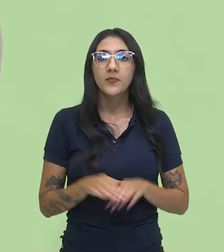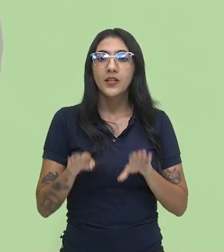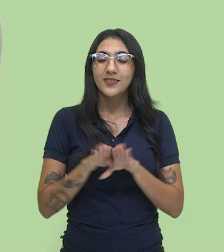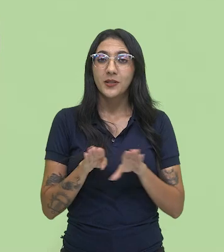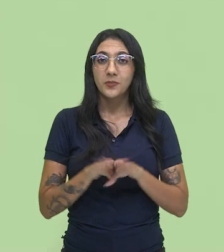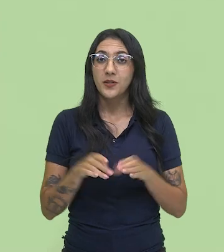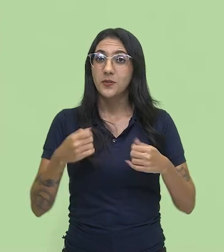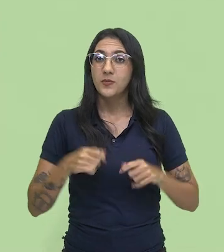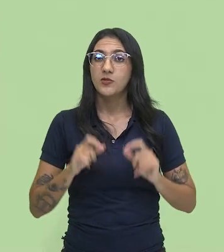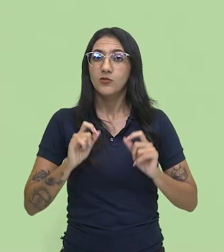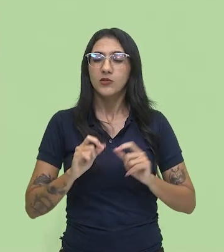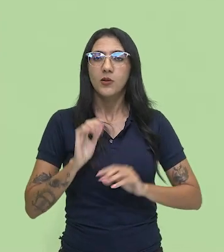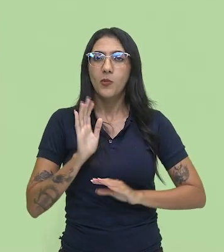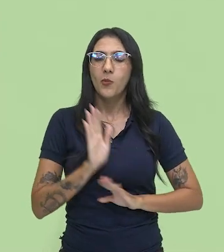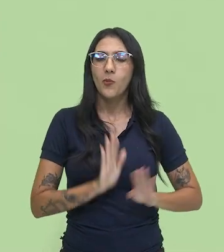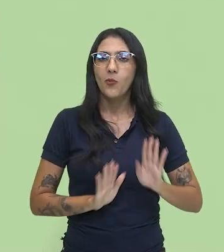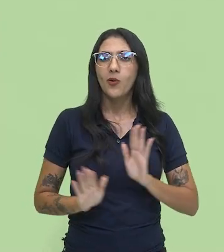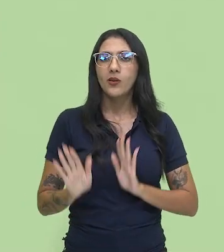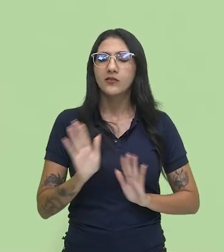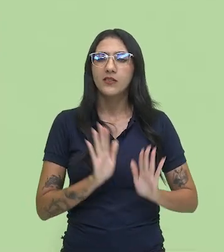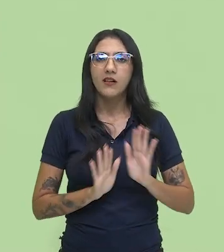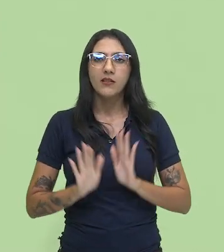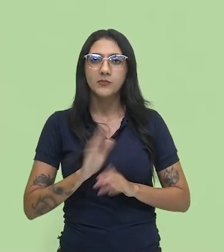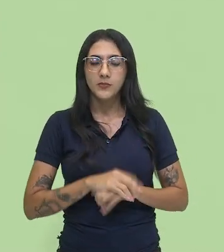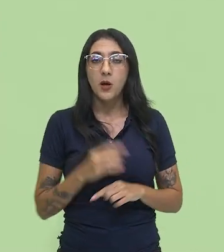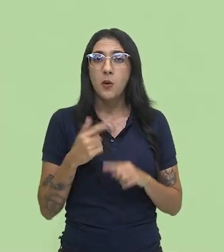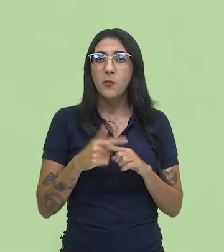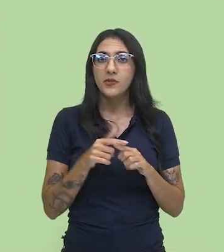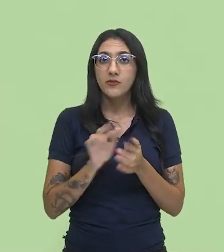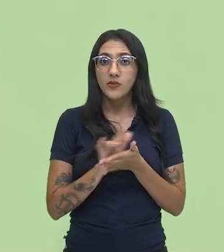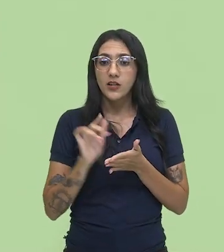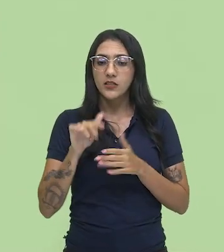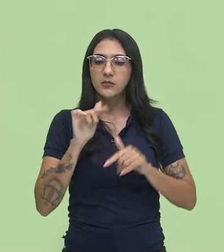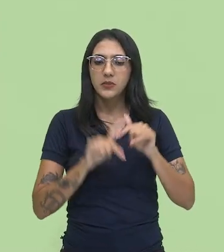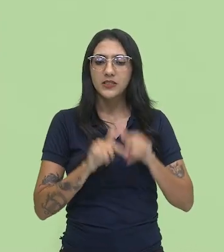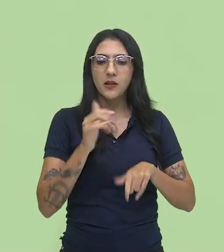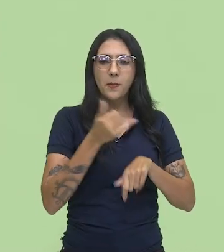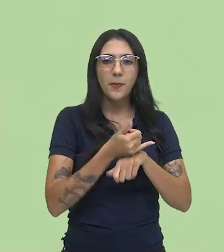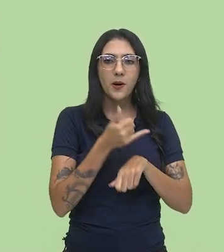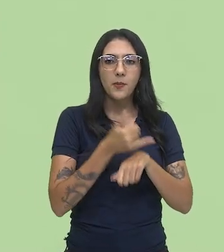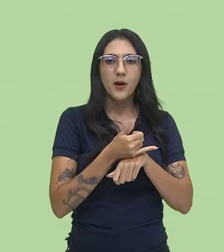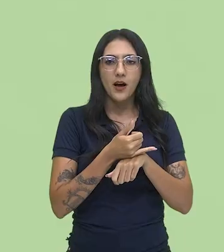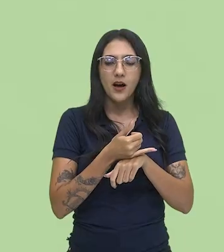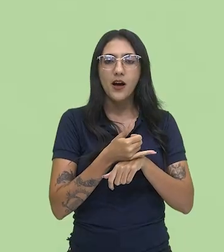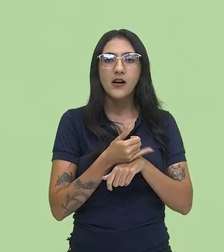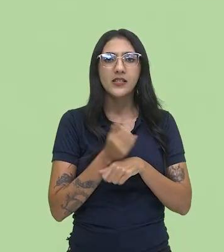que ter cuidado, porque muitos desses metais não são